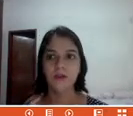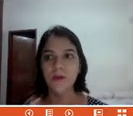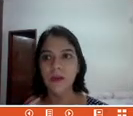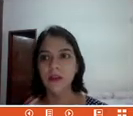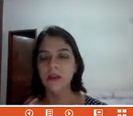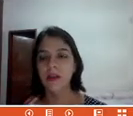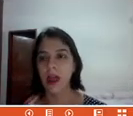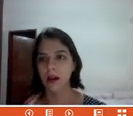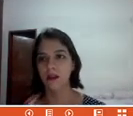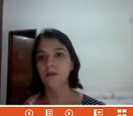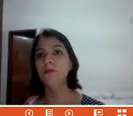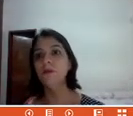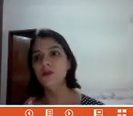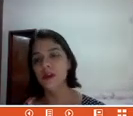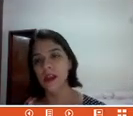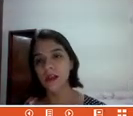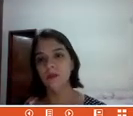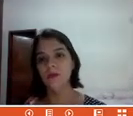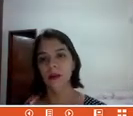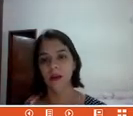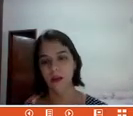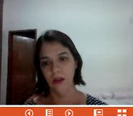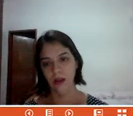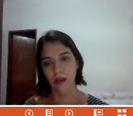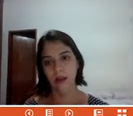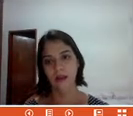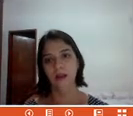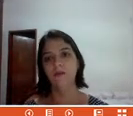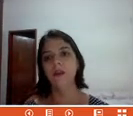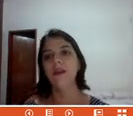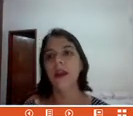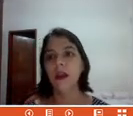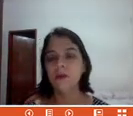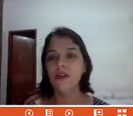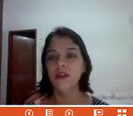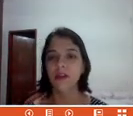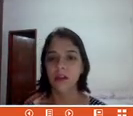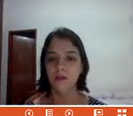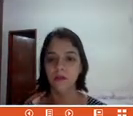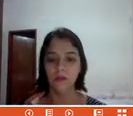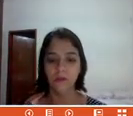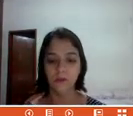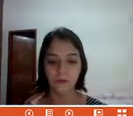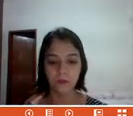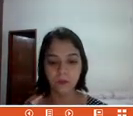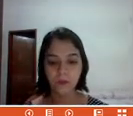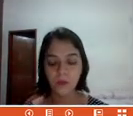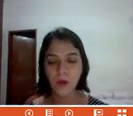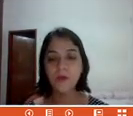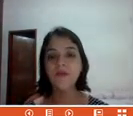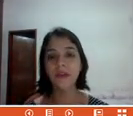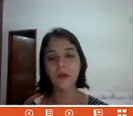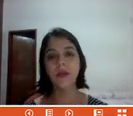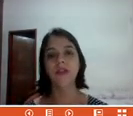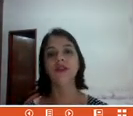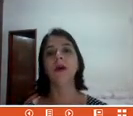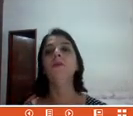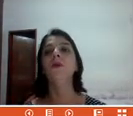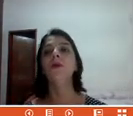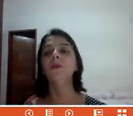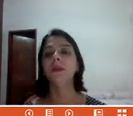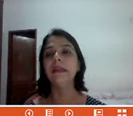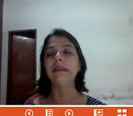criança surda, ela tem por direito ter um intérprete, ter um professor ali